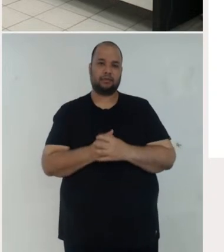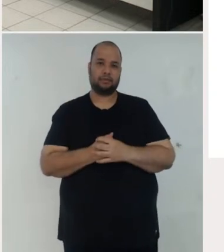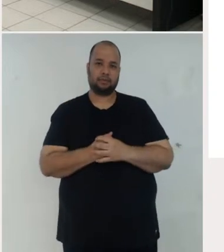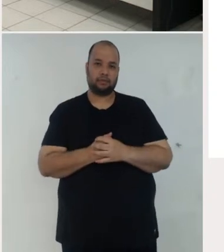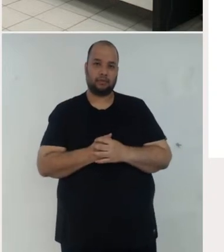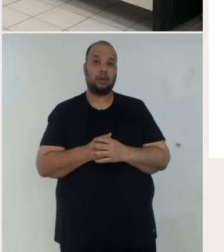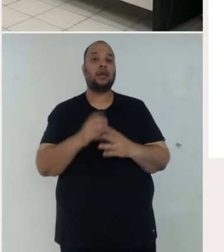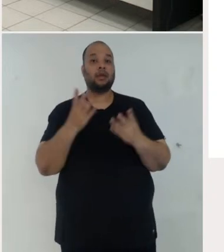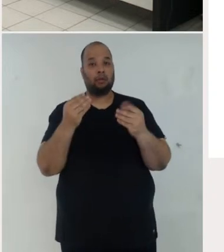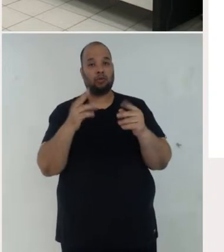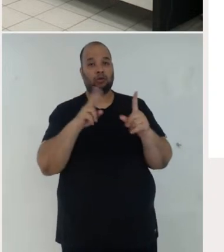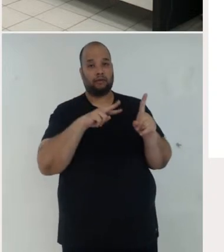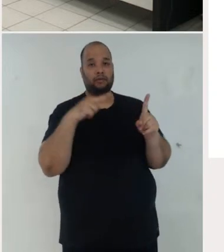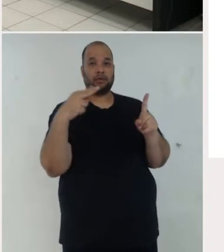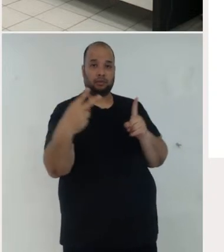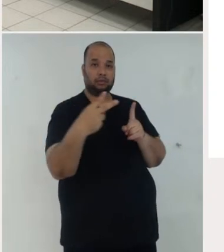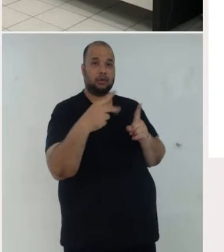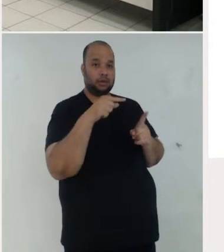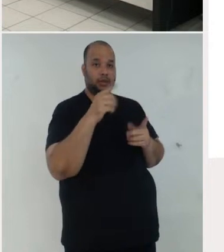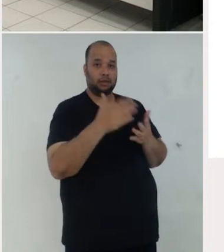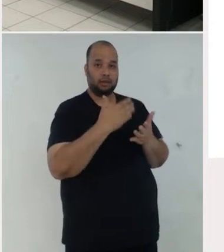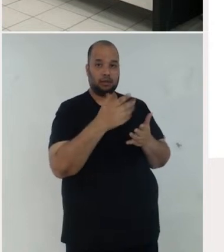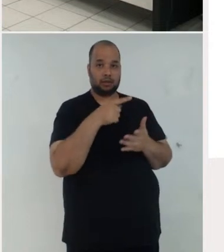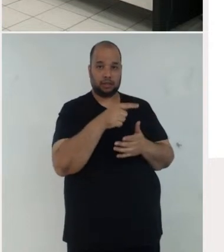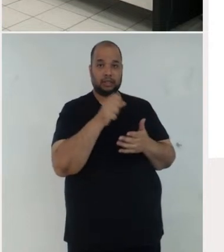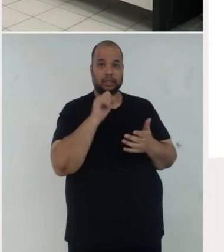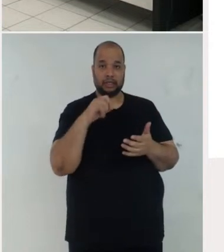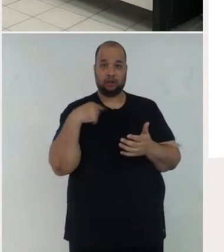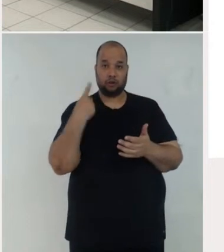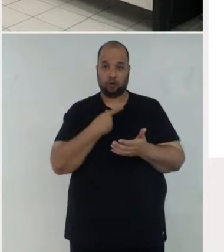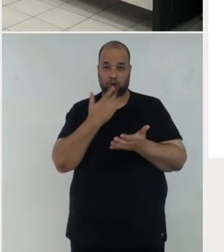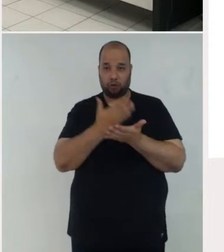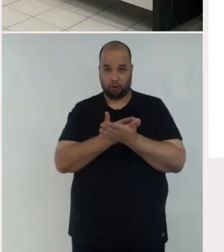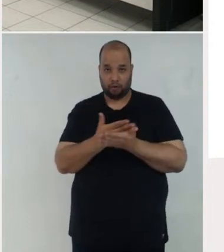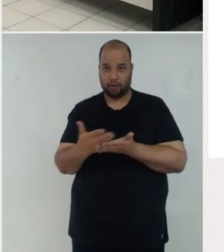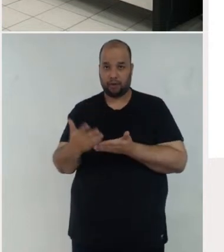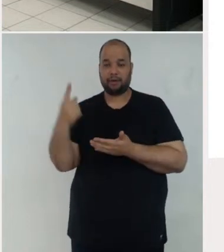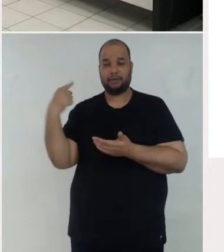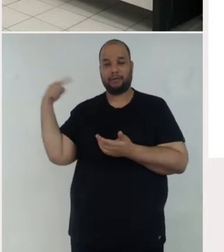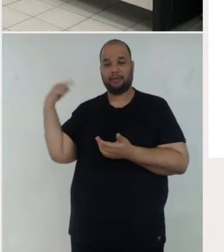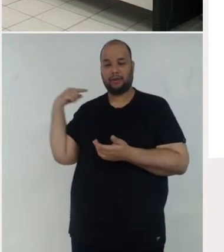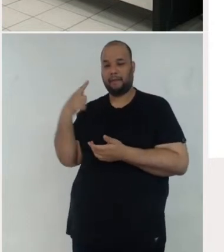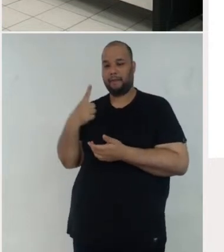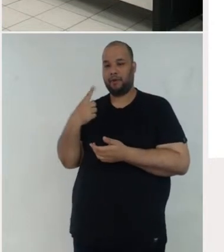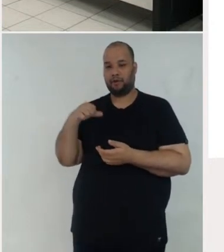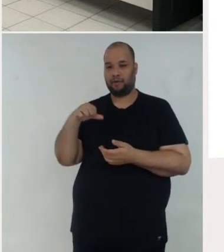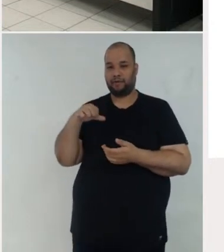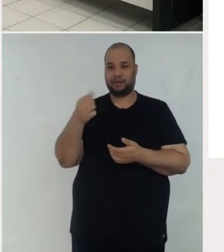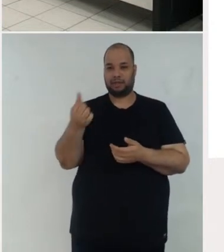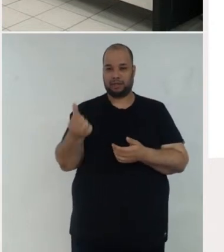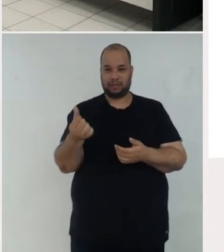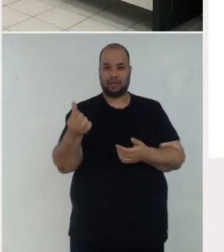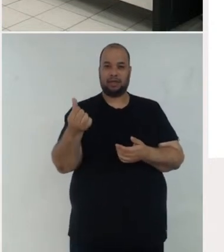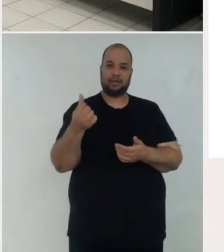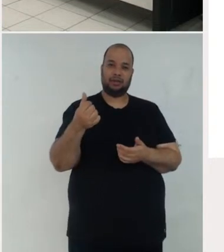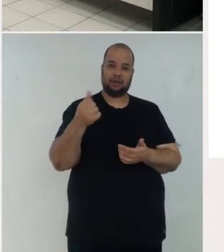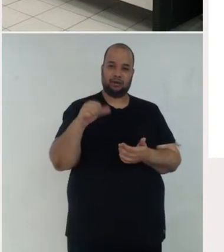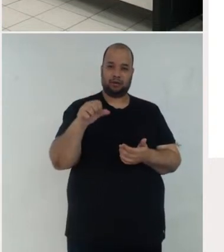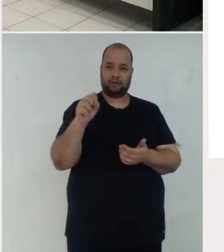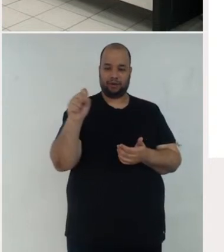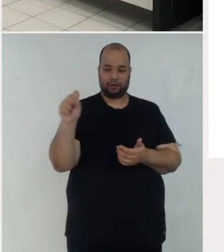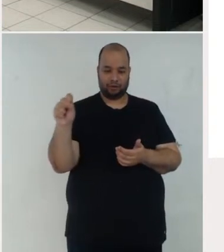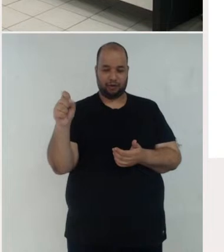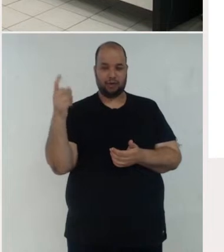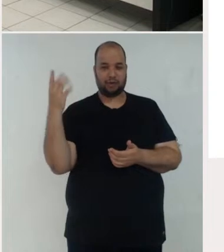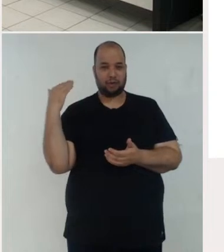tanta visibilidade para cadernos que, se nós iniciamos lá em 96, 97, os alunos 96, 97,